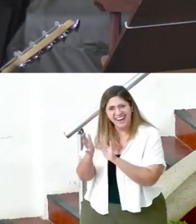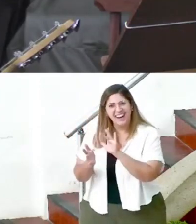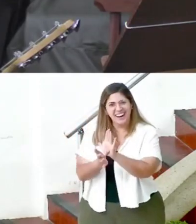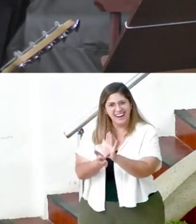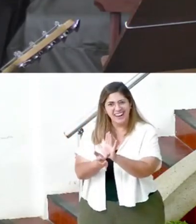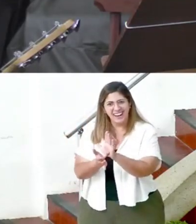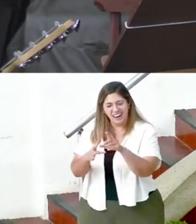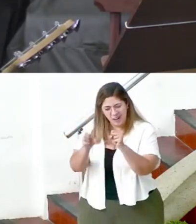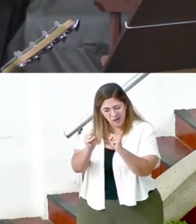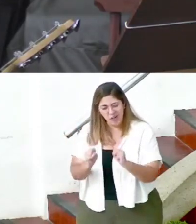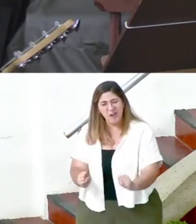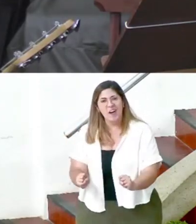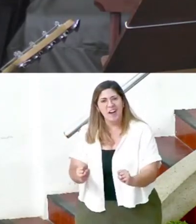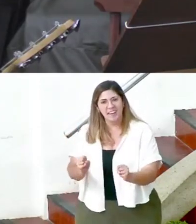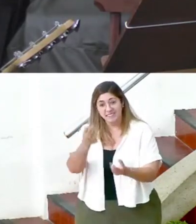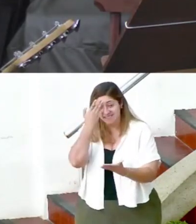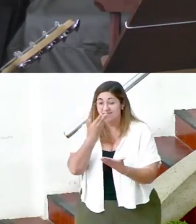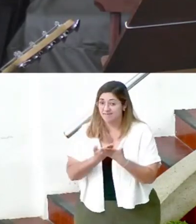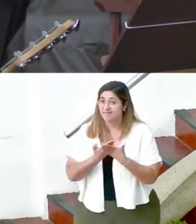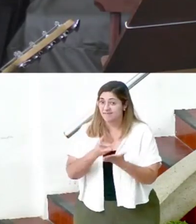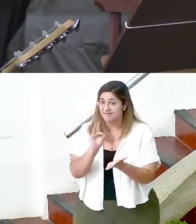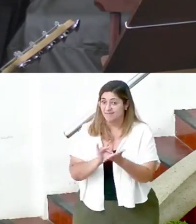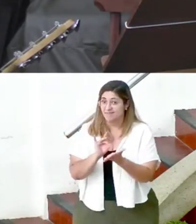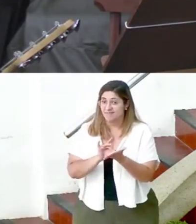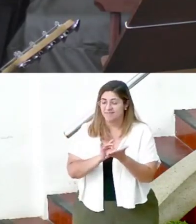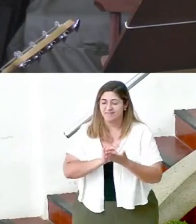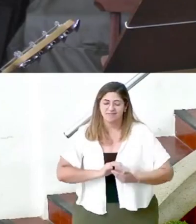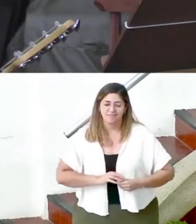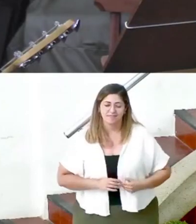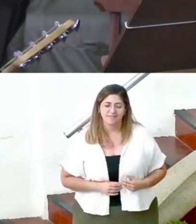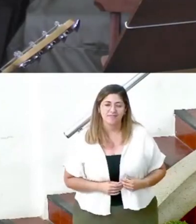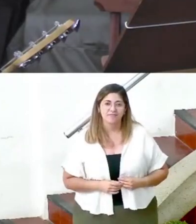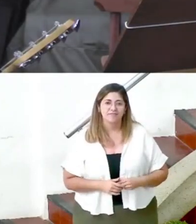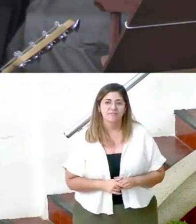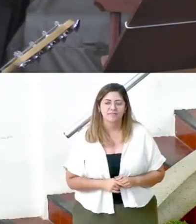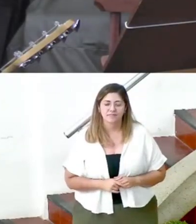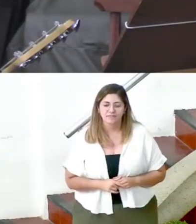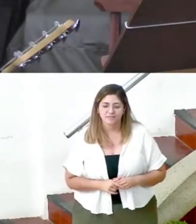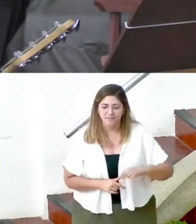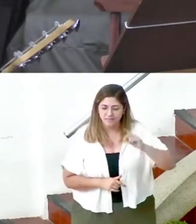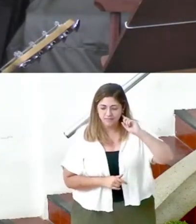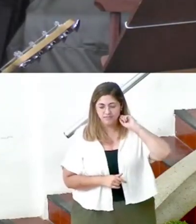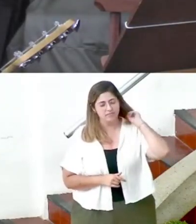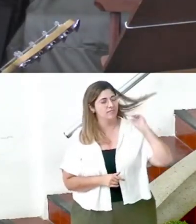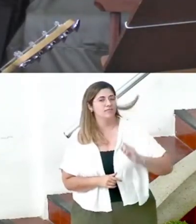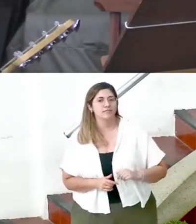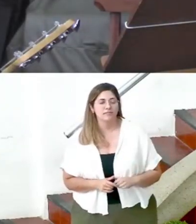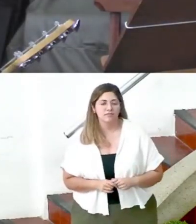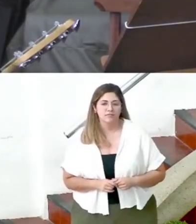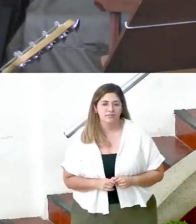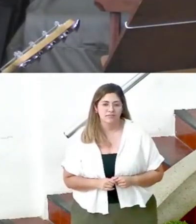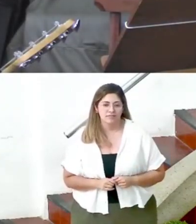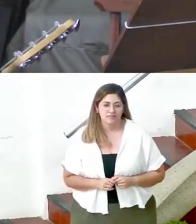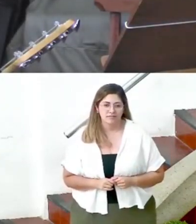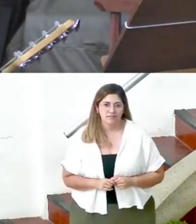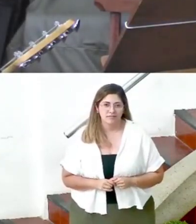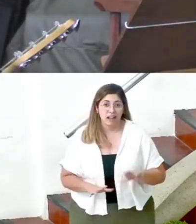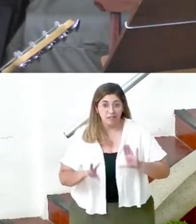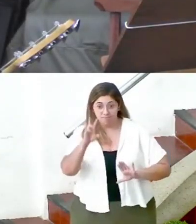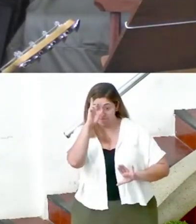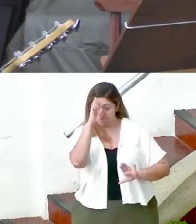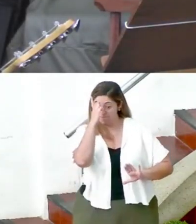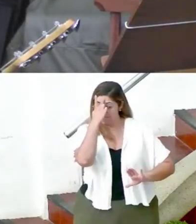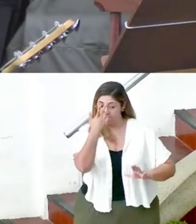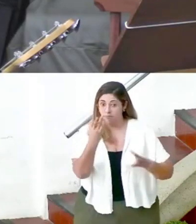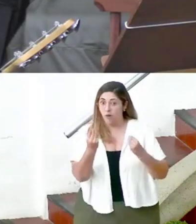que verdadeiramente creu. Tem um outro poderoso naquela época que, sabe, que de vez em quando eu fico pensando: meu Deus, como é que esse homem se converteu? É porque